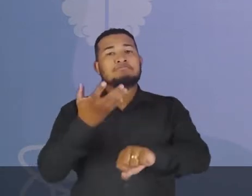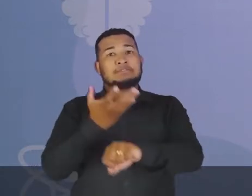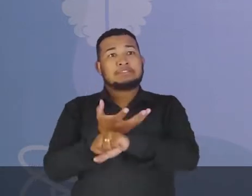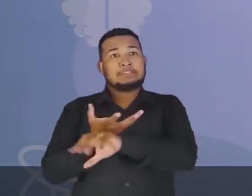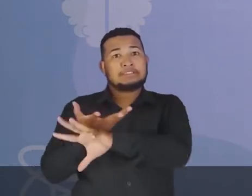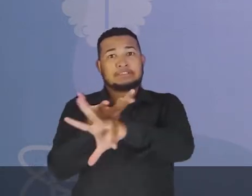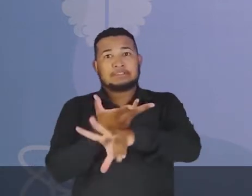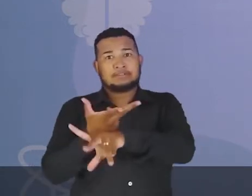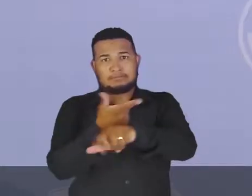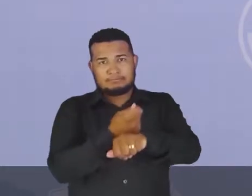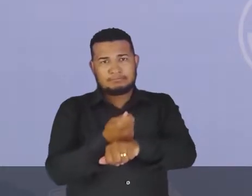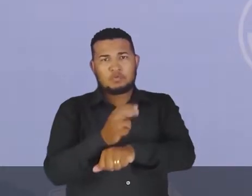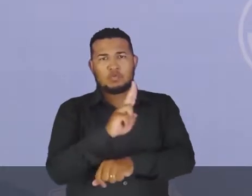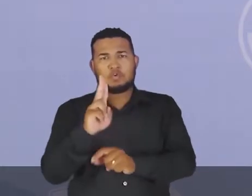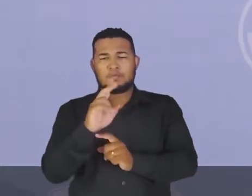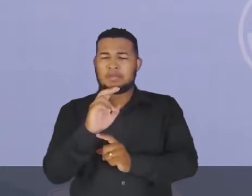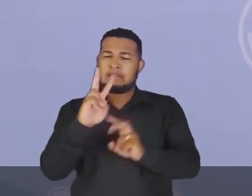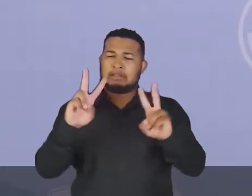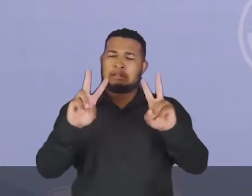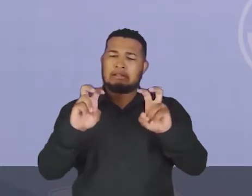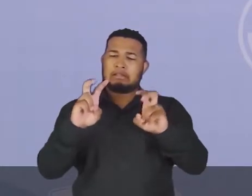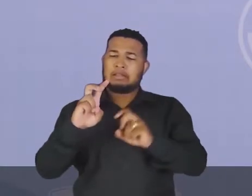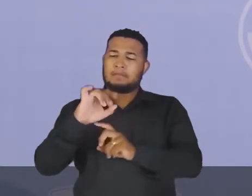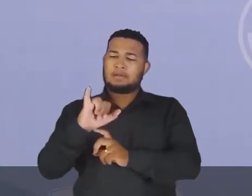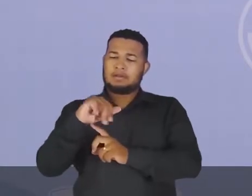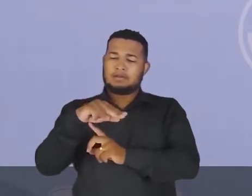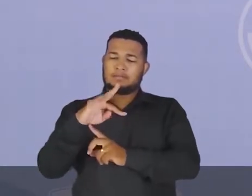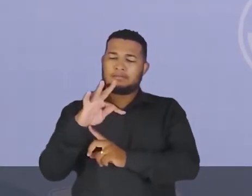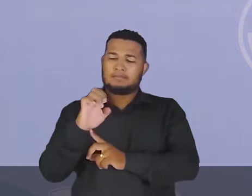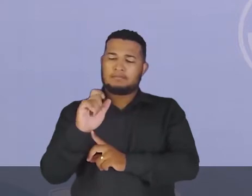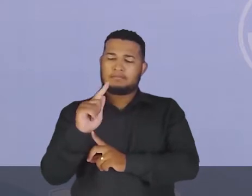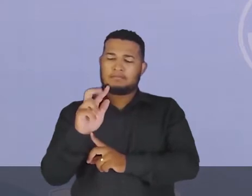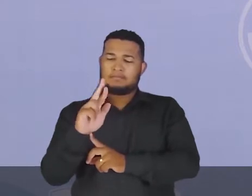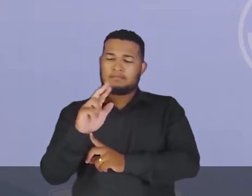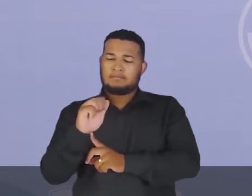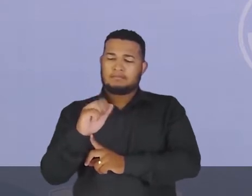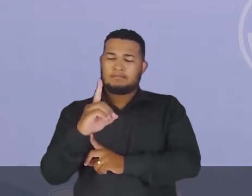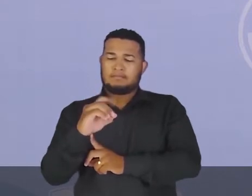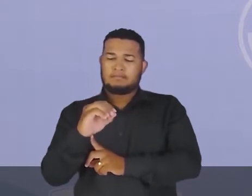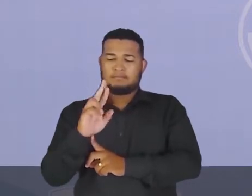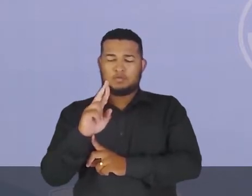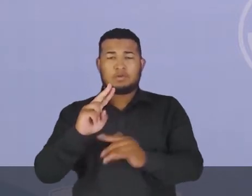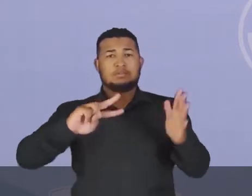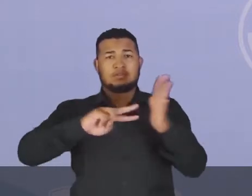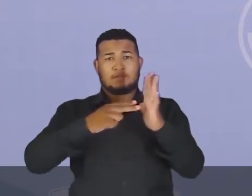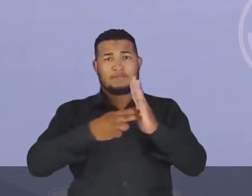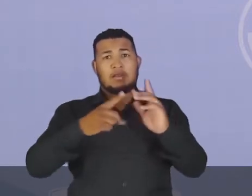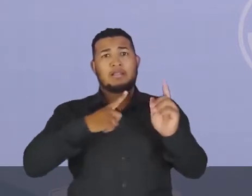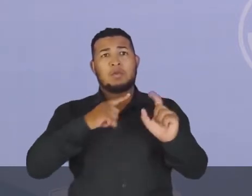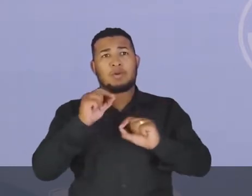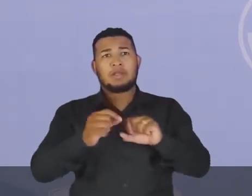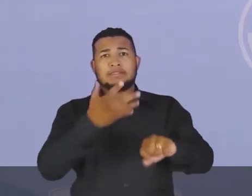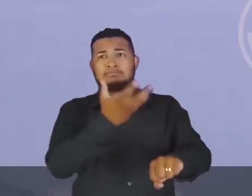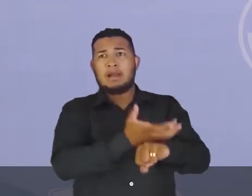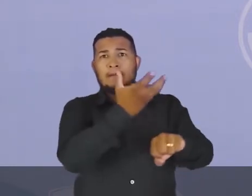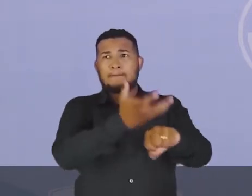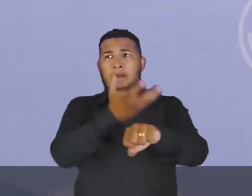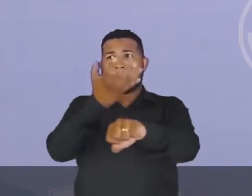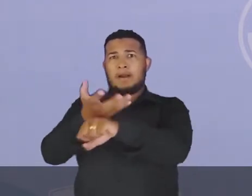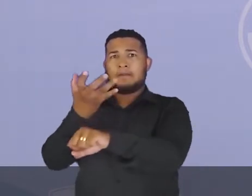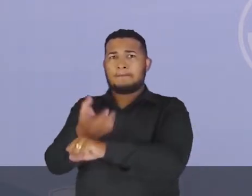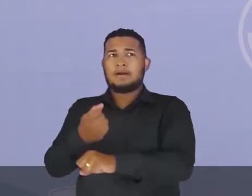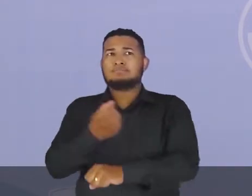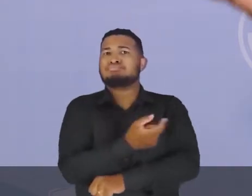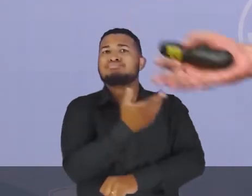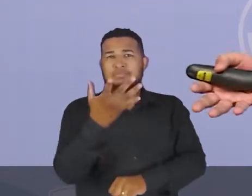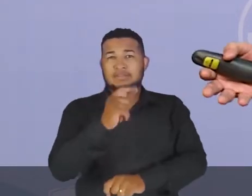como tema integrador. Você sabe o que é um tema integrador? Como o próprio nome já fala, um tema integrador é aquele que vai abordar vários